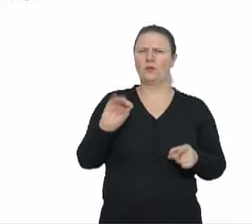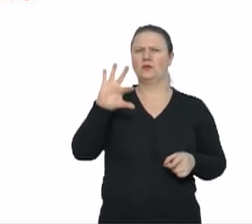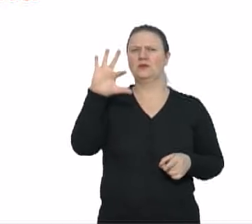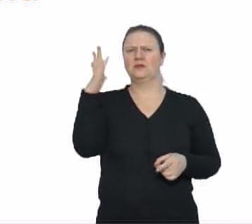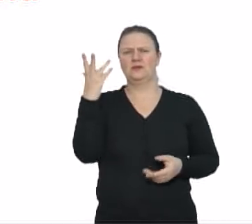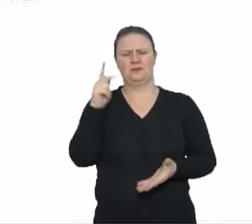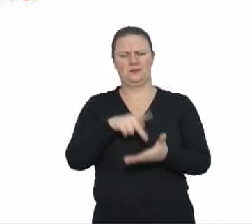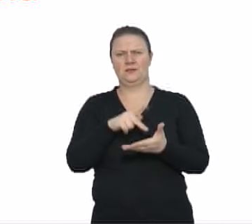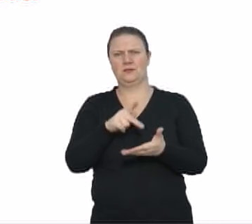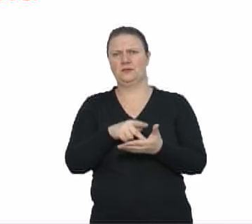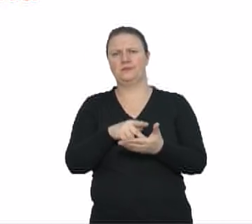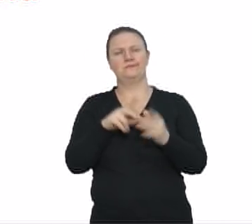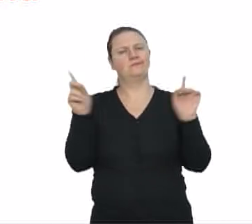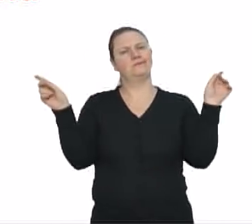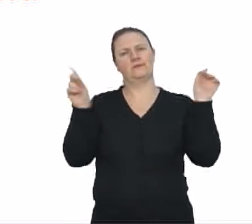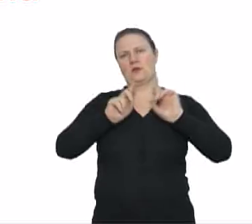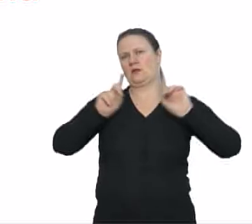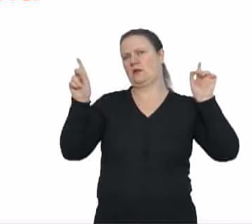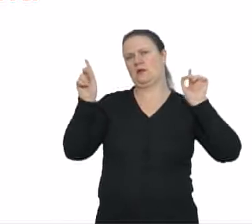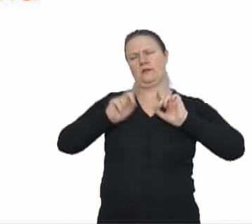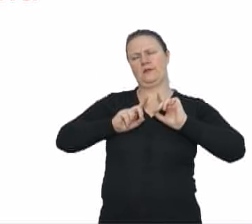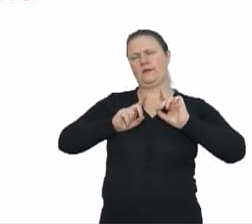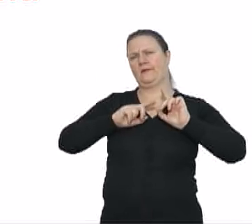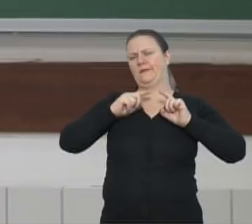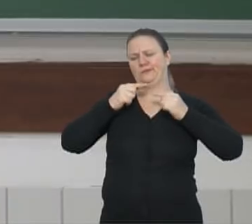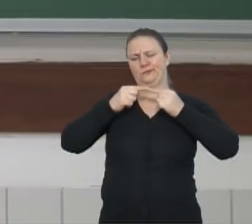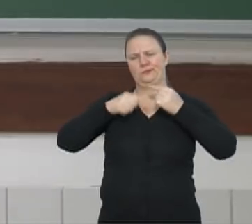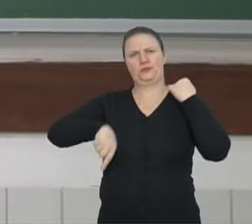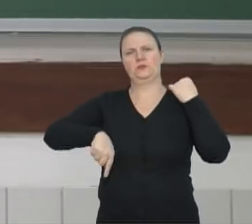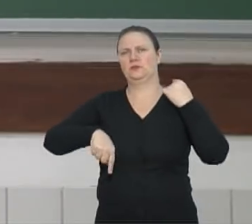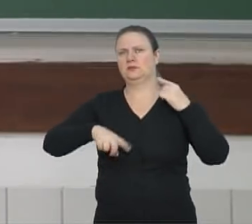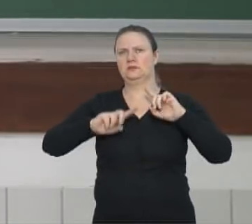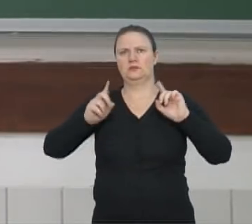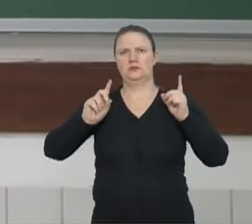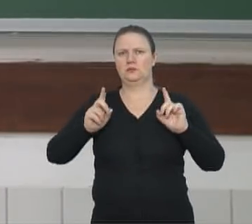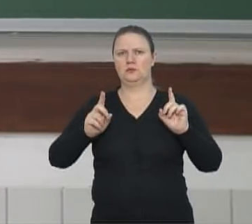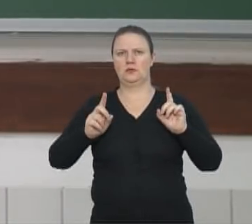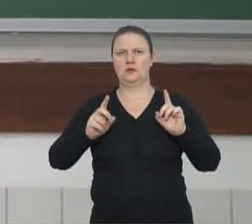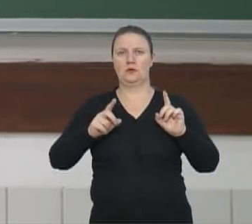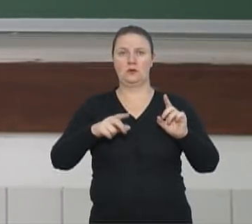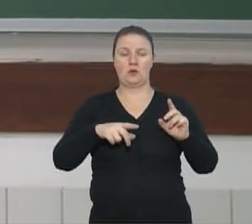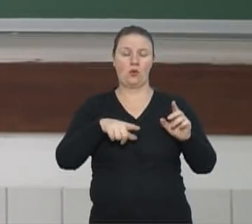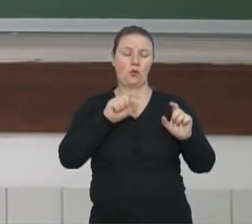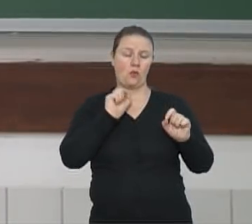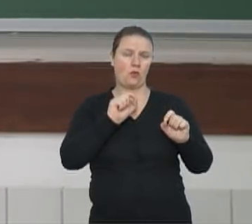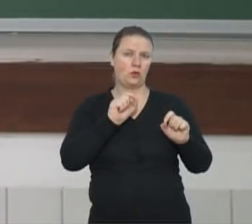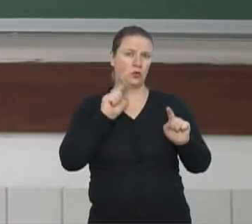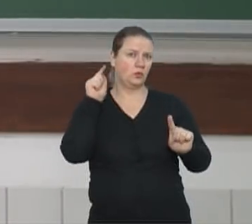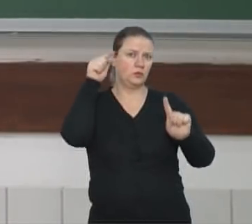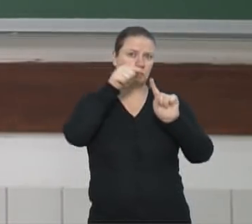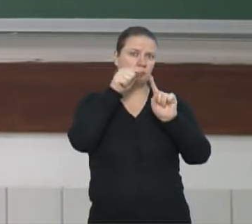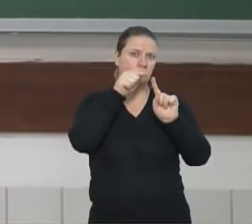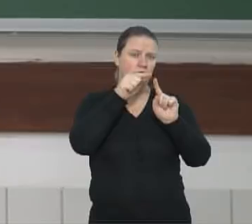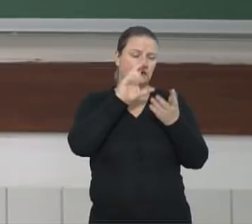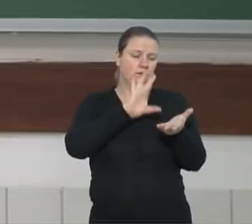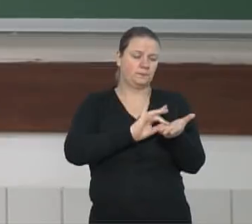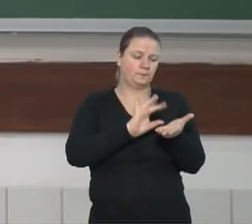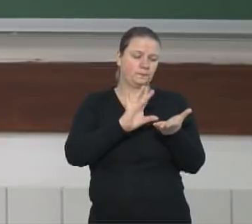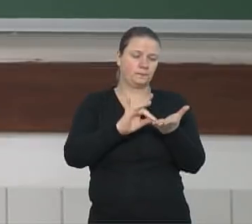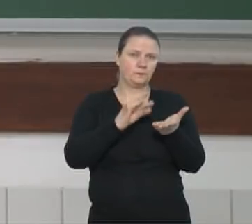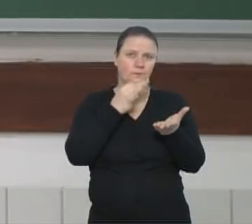né? Não é ali a posição, não é ali o papel do artigo de opinião propriamente dito.